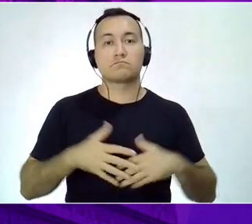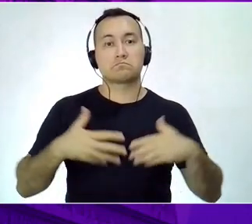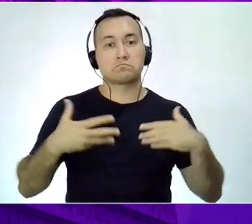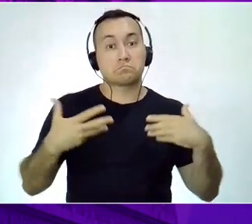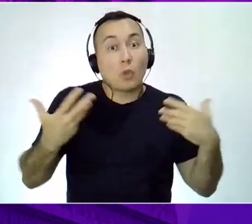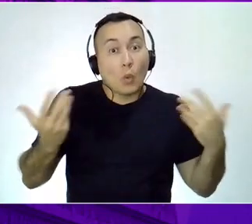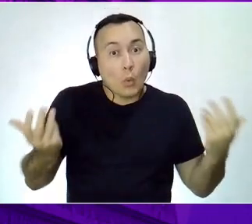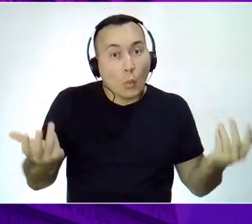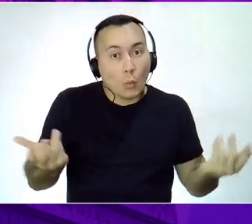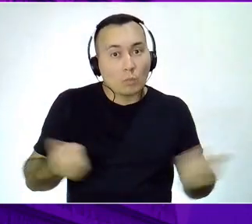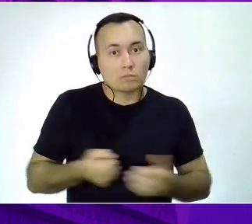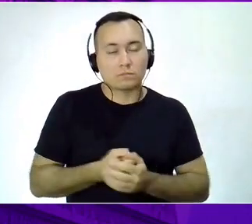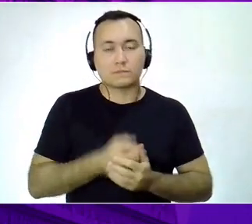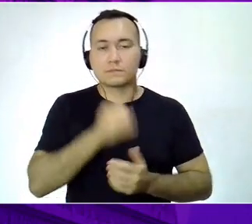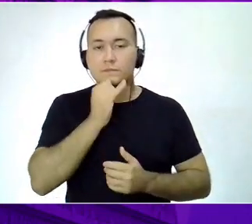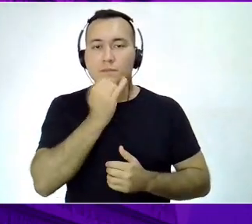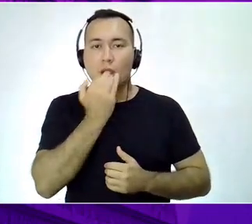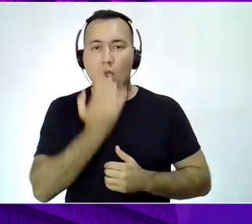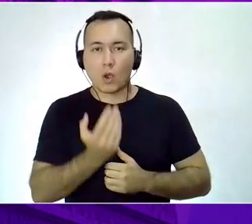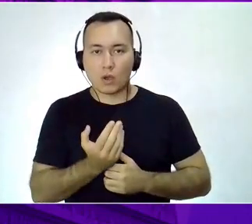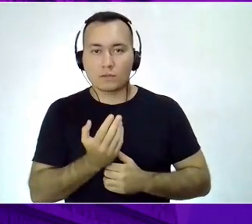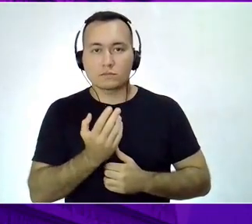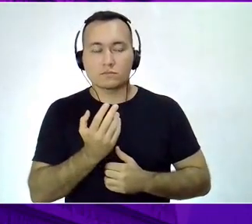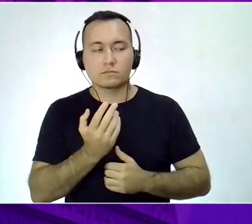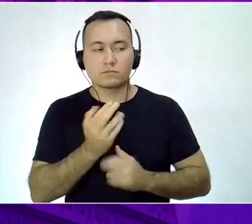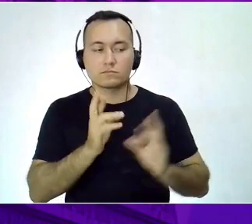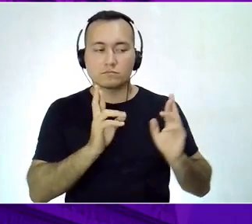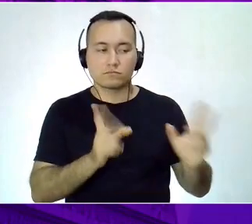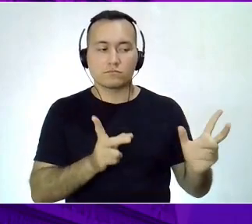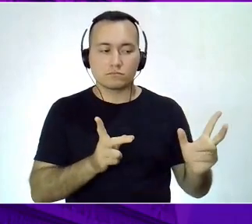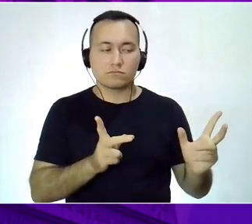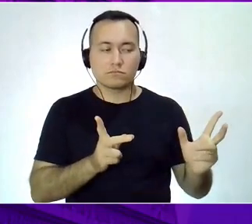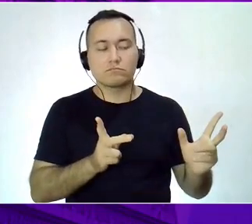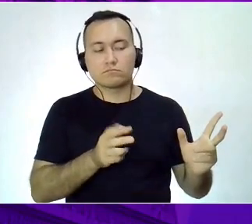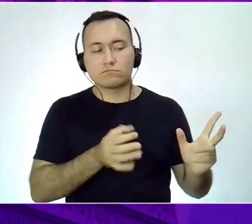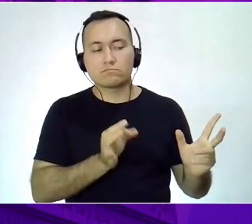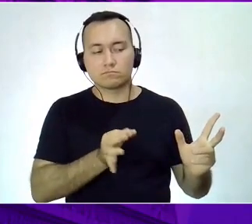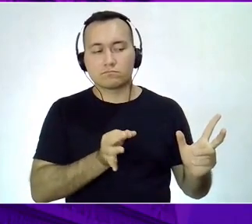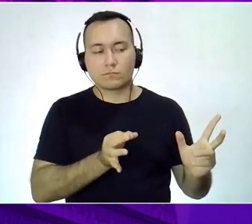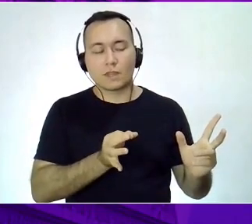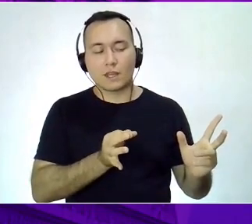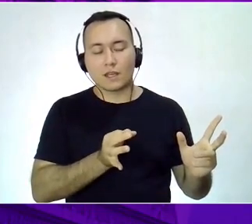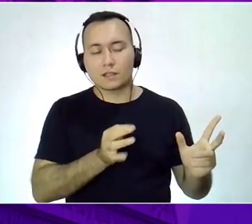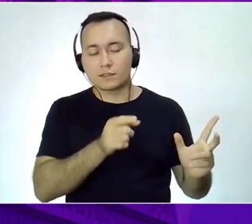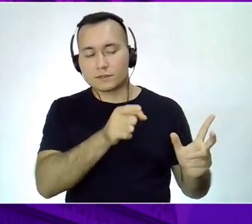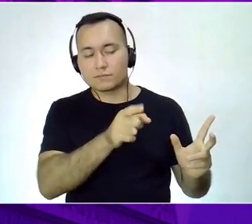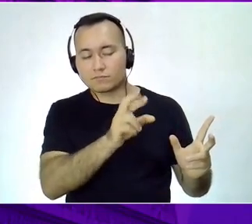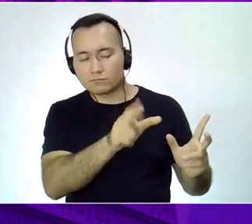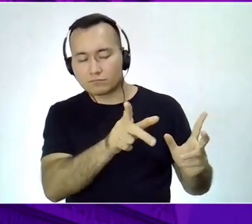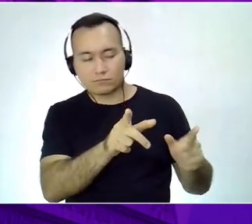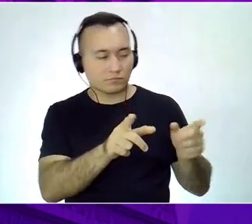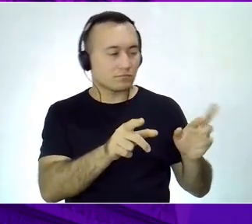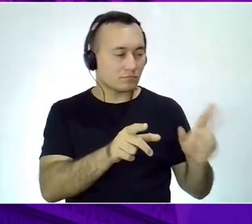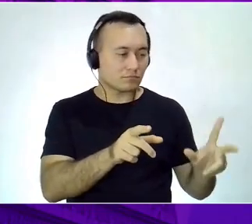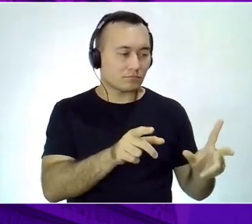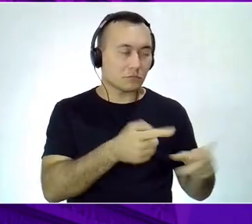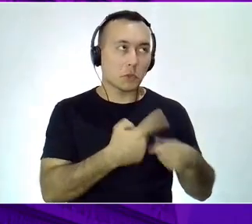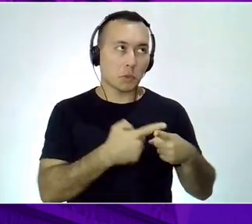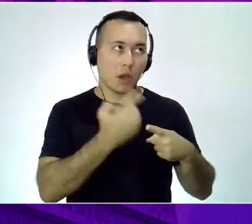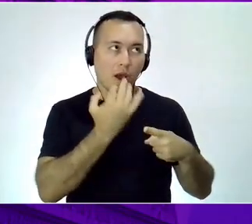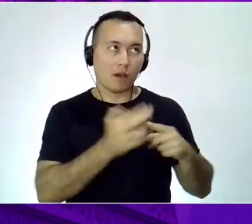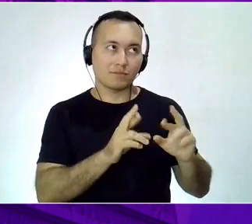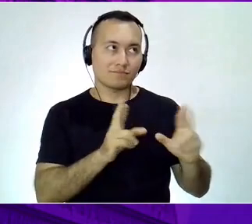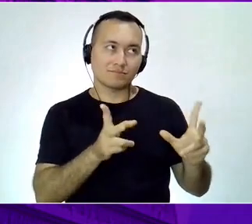intensidade de cor, que não vai ter significado nenhum se não tiver uma escala associada, e daí quando a gente tiver cores mesmo, que só vão fazer sentido